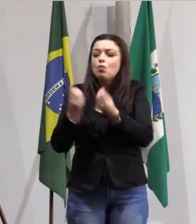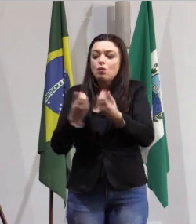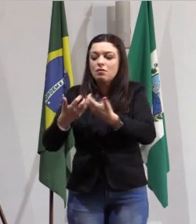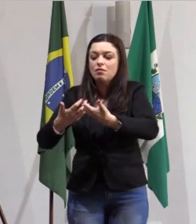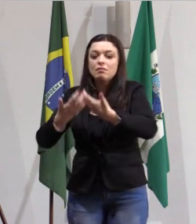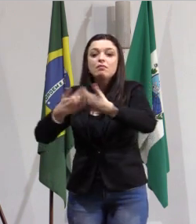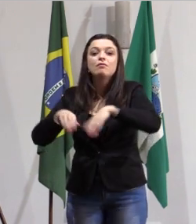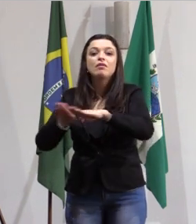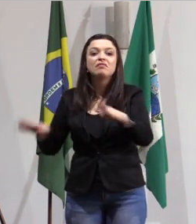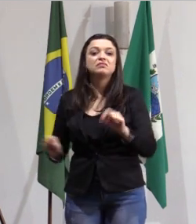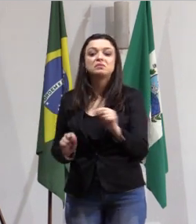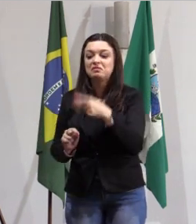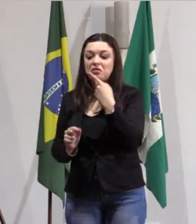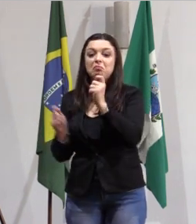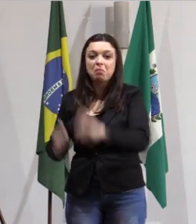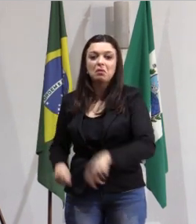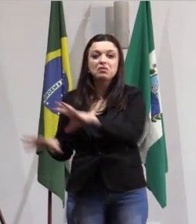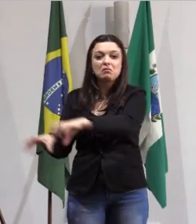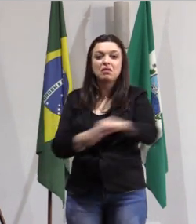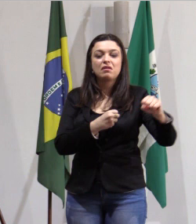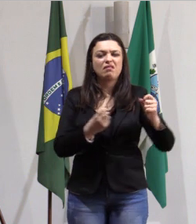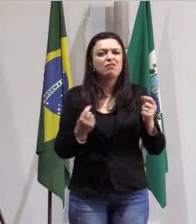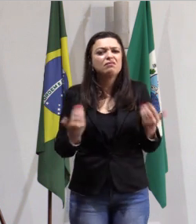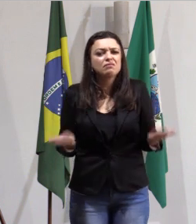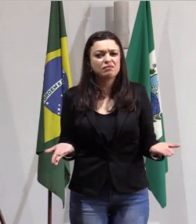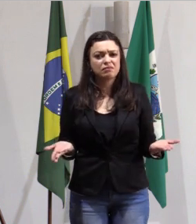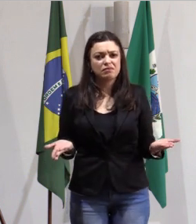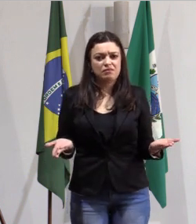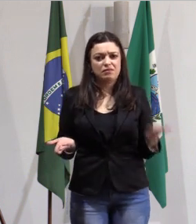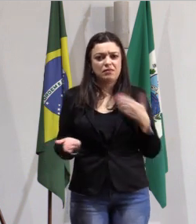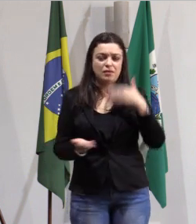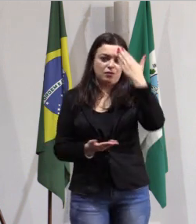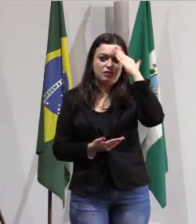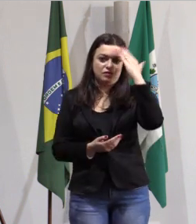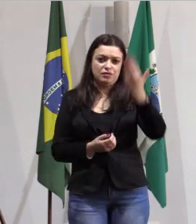que móveis. E é interessante que